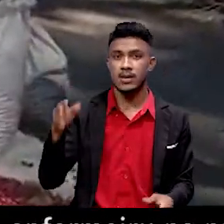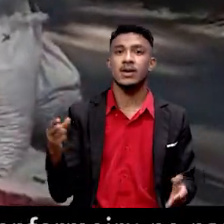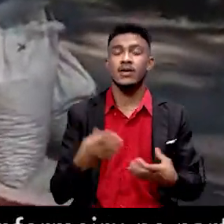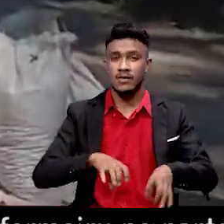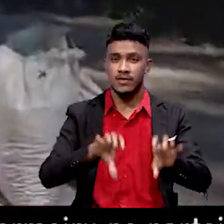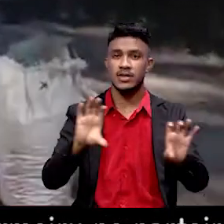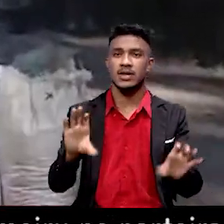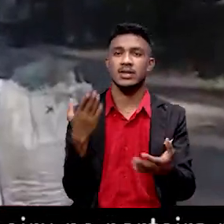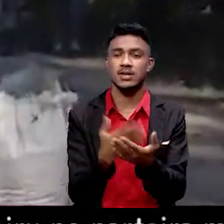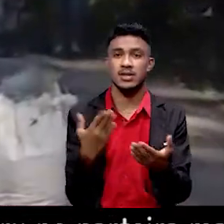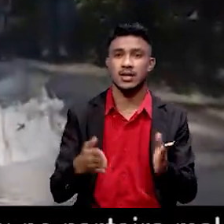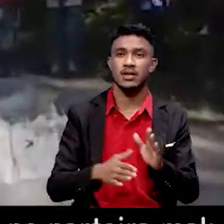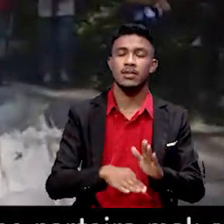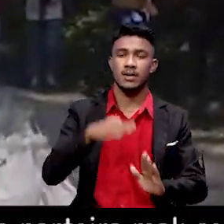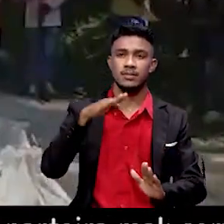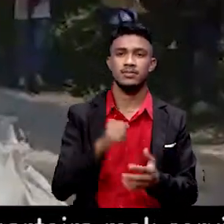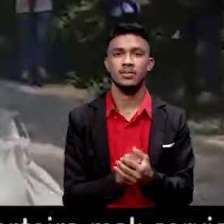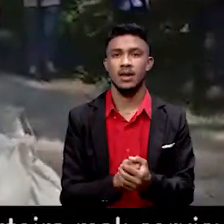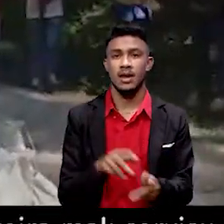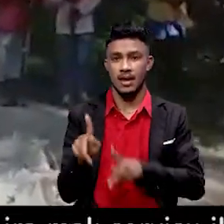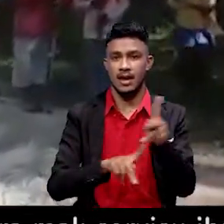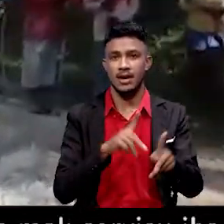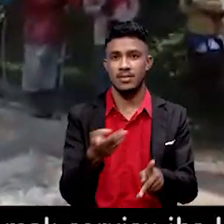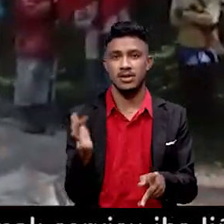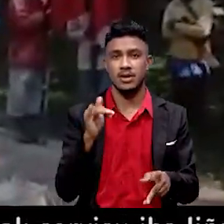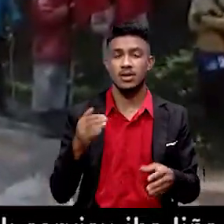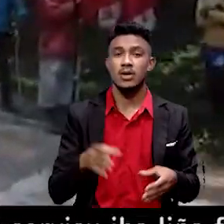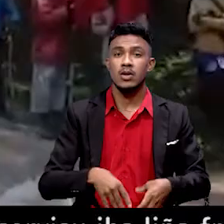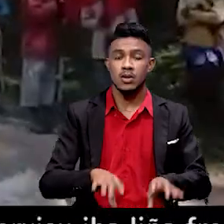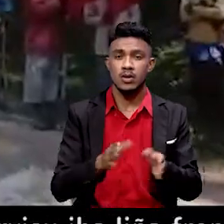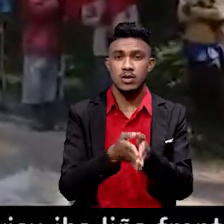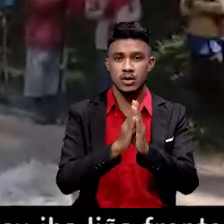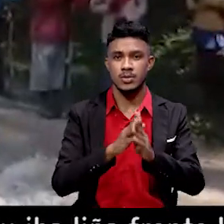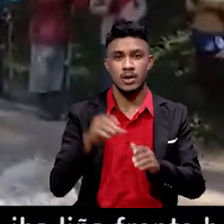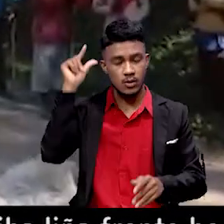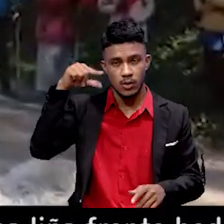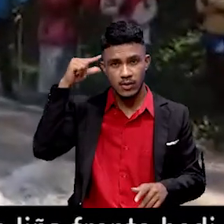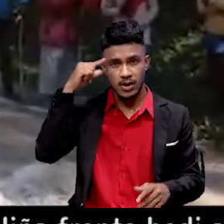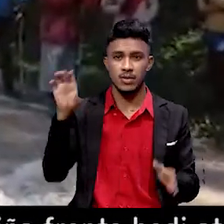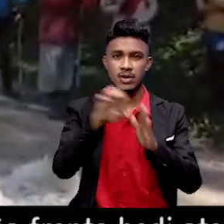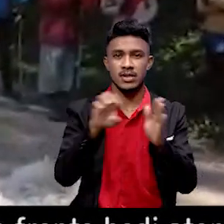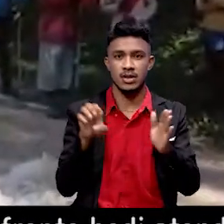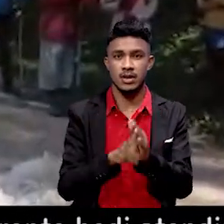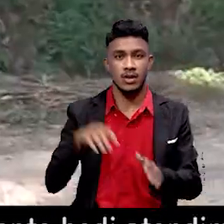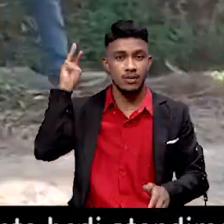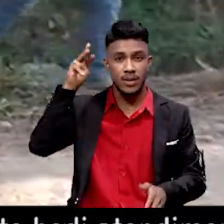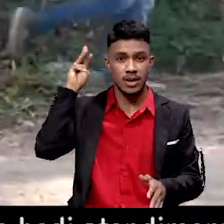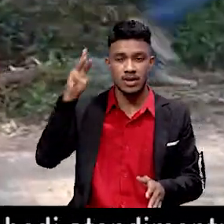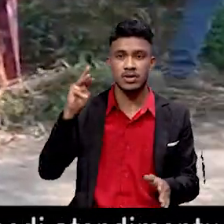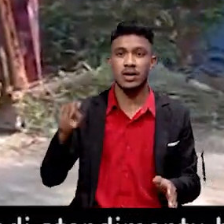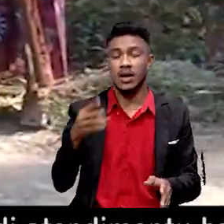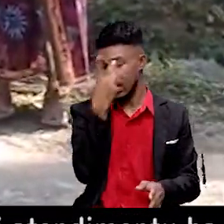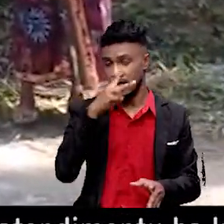café folling e arrailaram. Também, né, Maca? Alerta do Estado, alerta do governo, alerta do ministro, controla